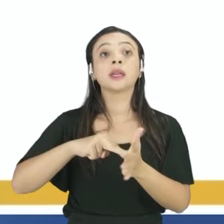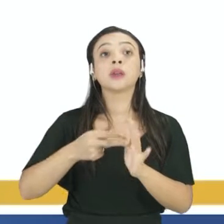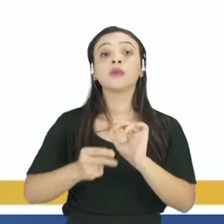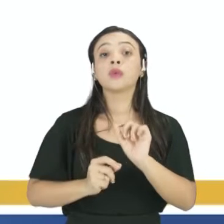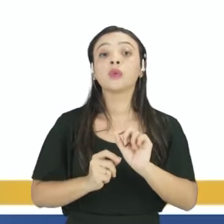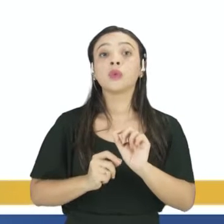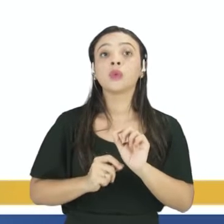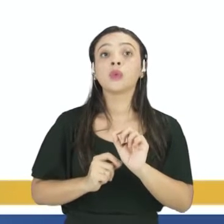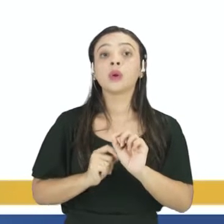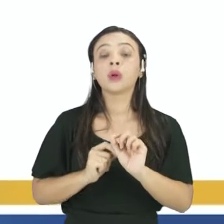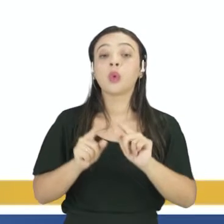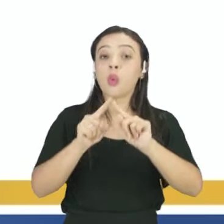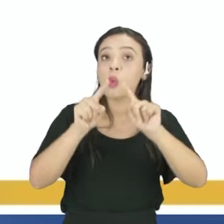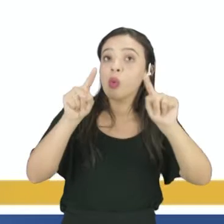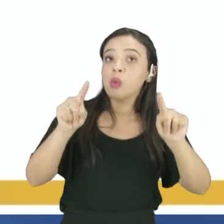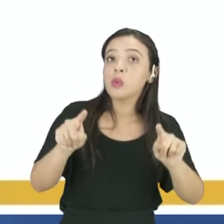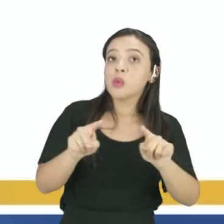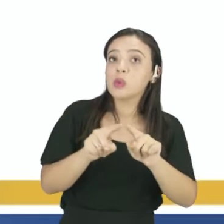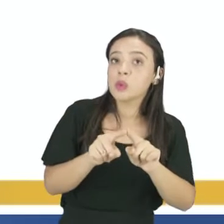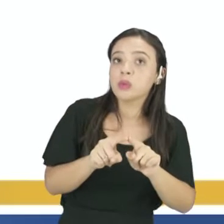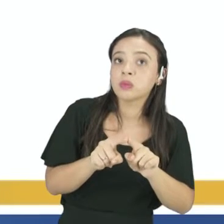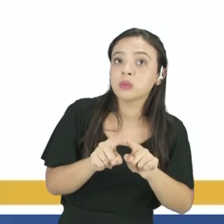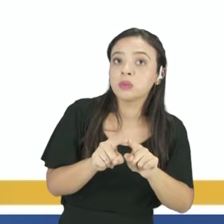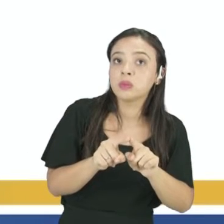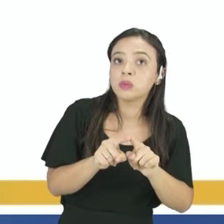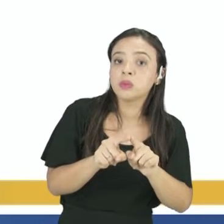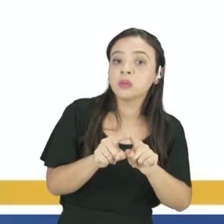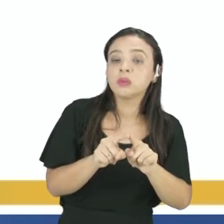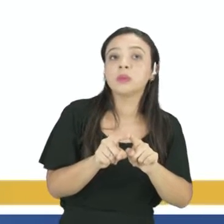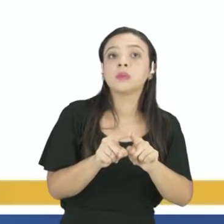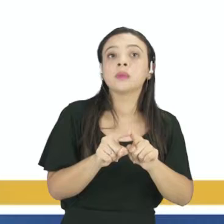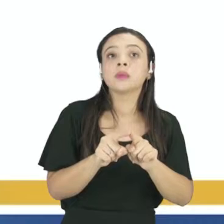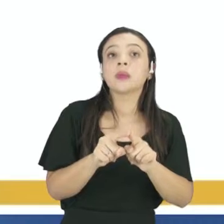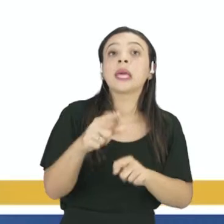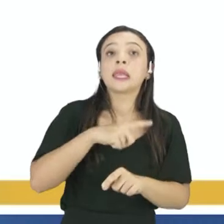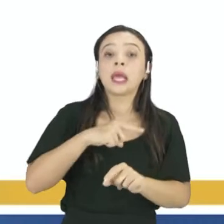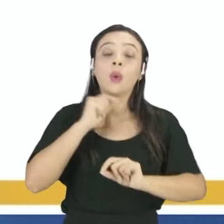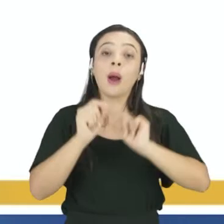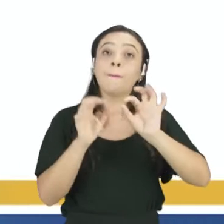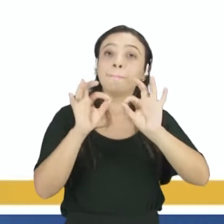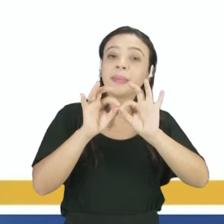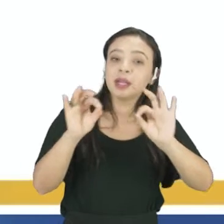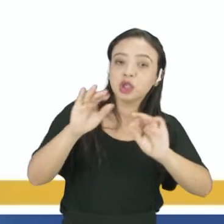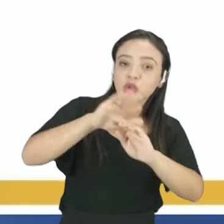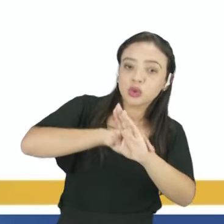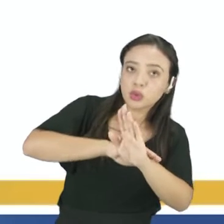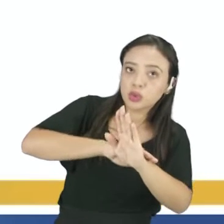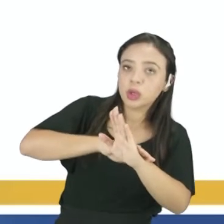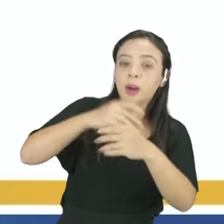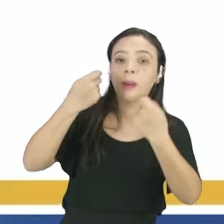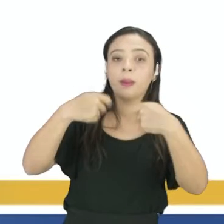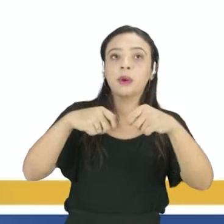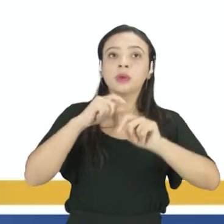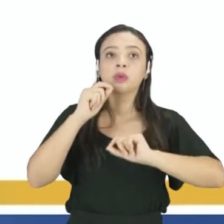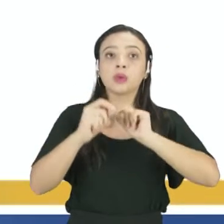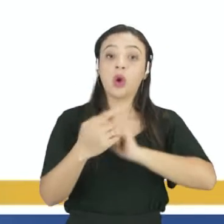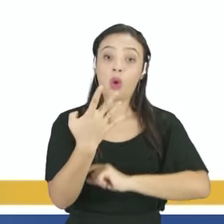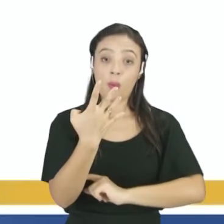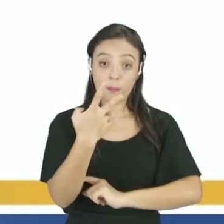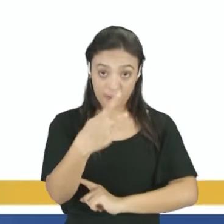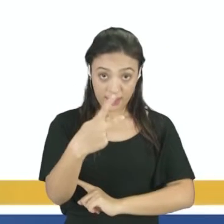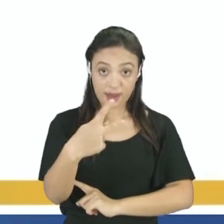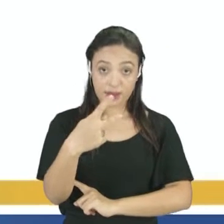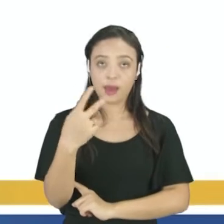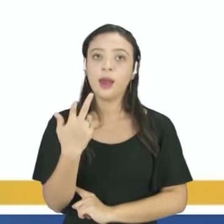seu lado através da fórmula P, que vai ser o perímetro, igual a 4 multiplicado por L, em